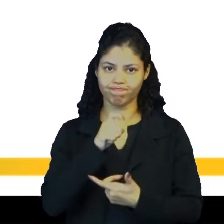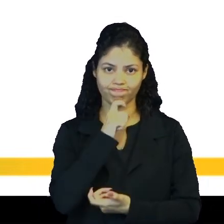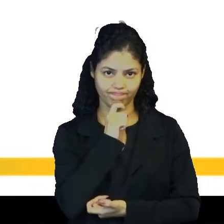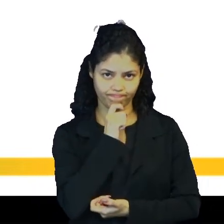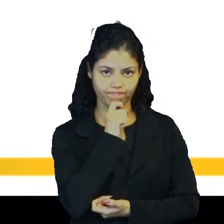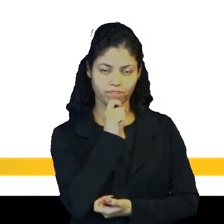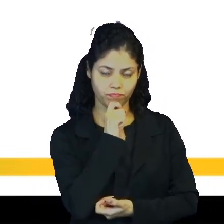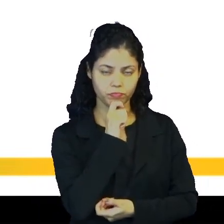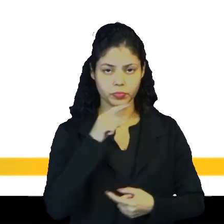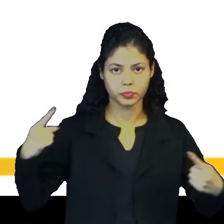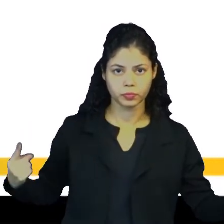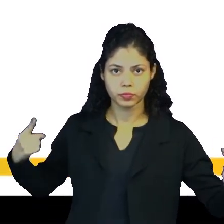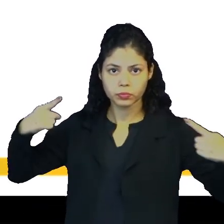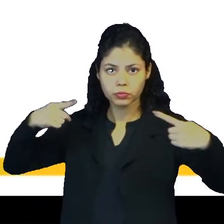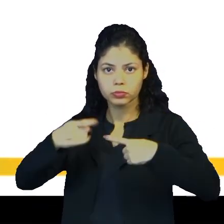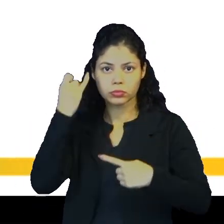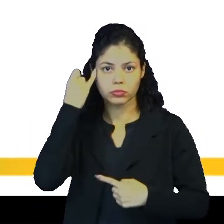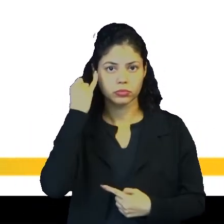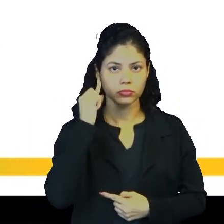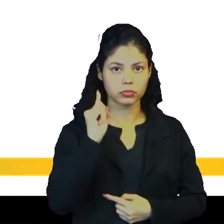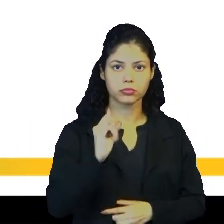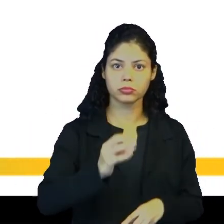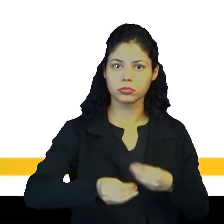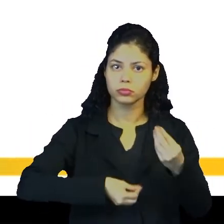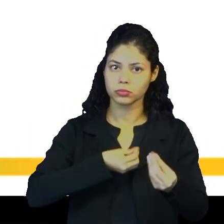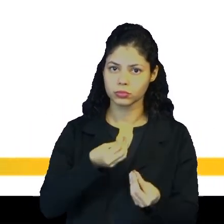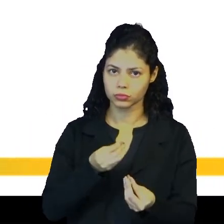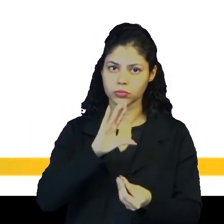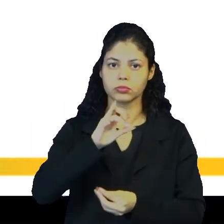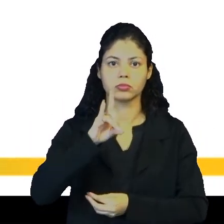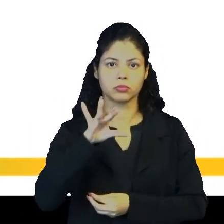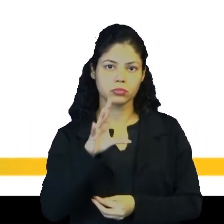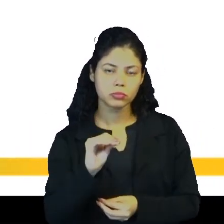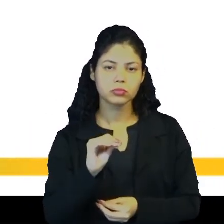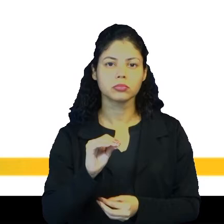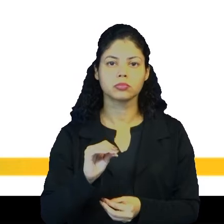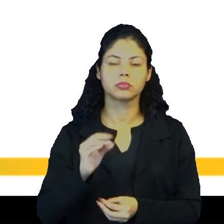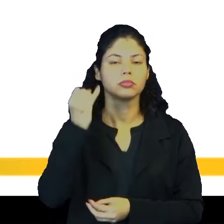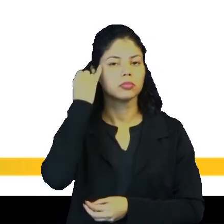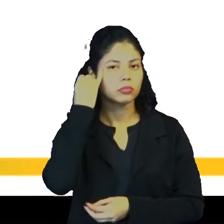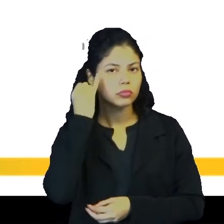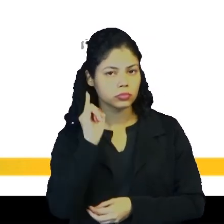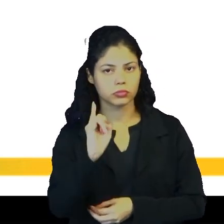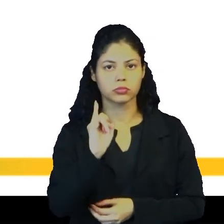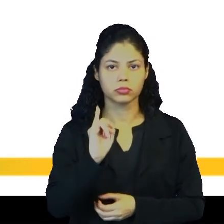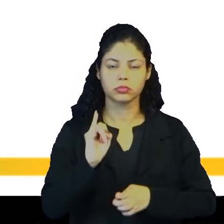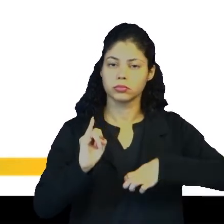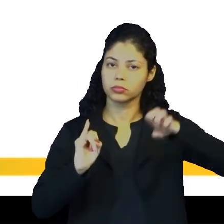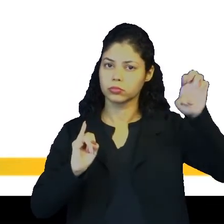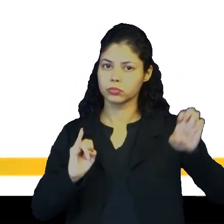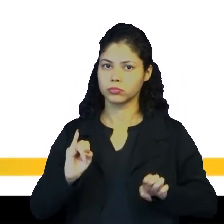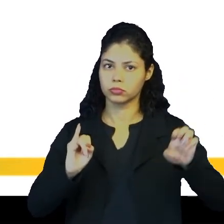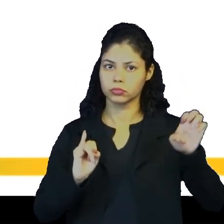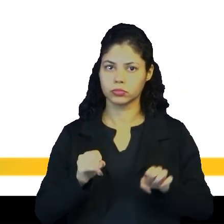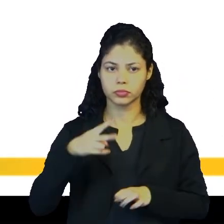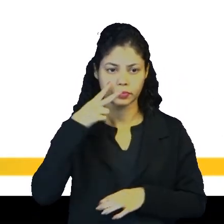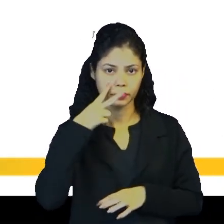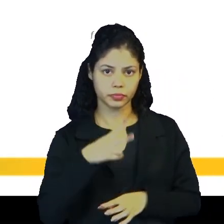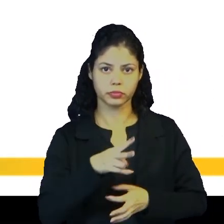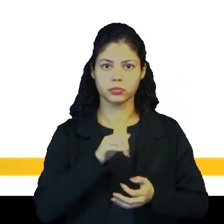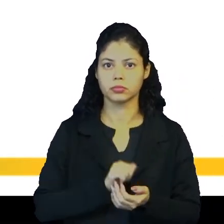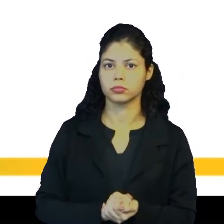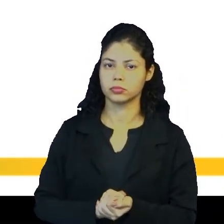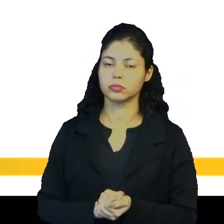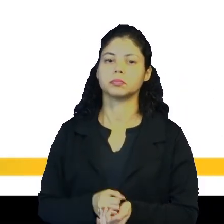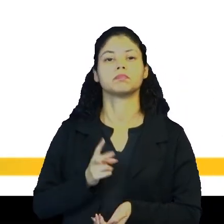Fria, né, o combate às ideias, né, comunistas, né, a instalação de ideias de esquerda, né, o inimigo comunista paira